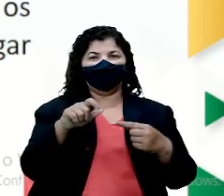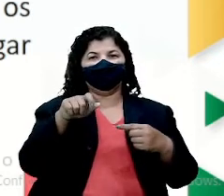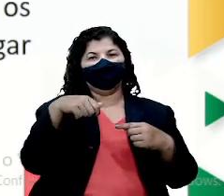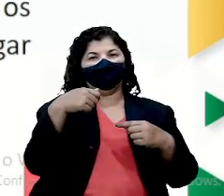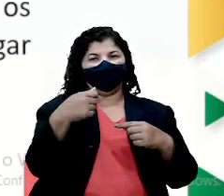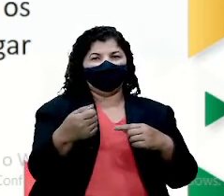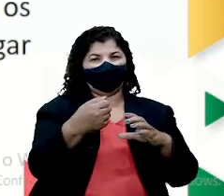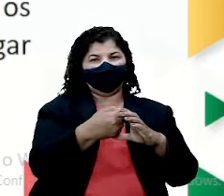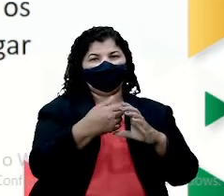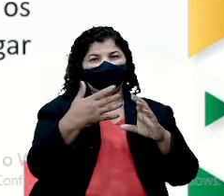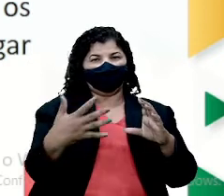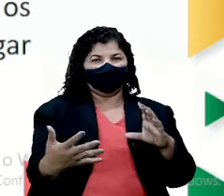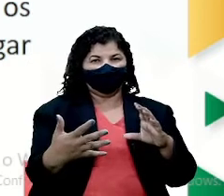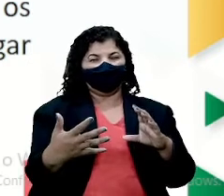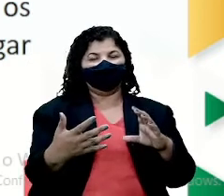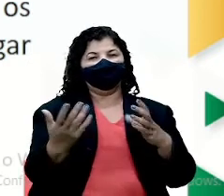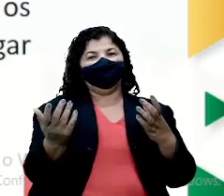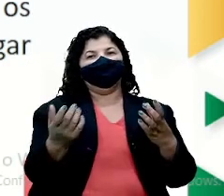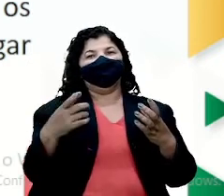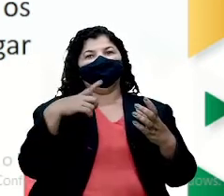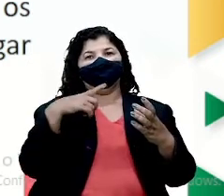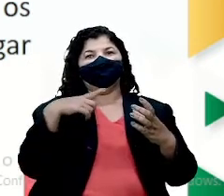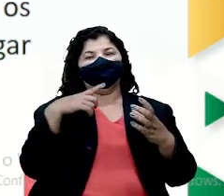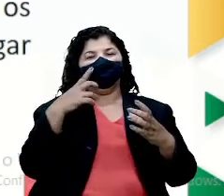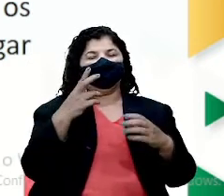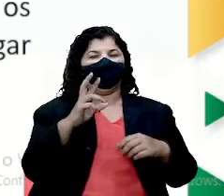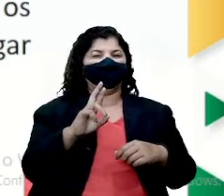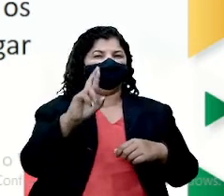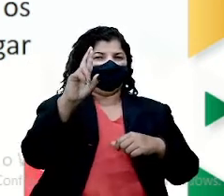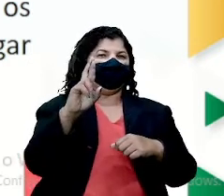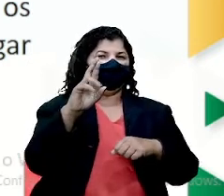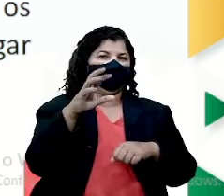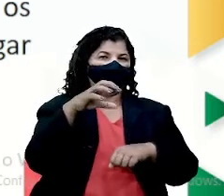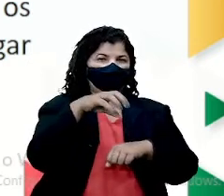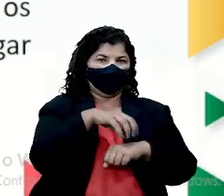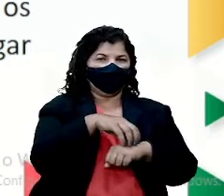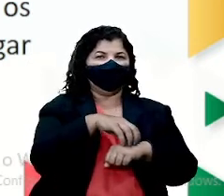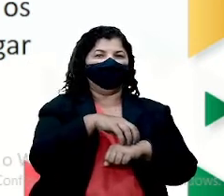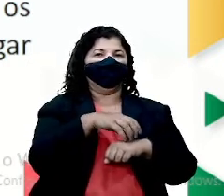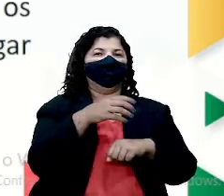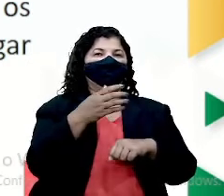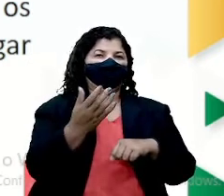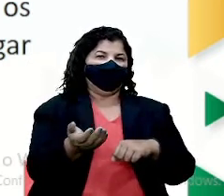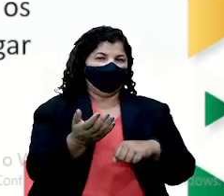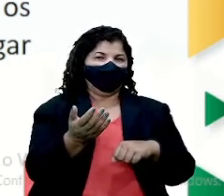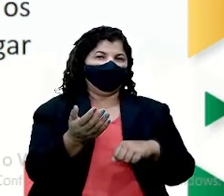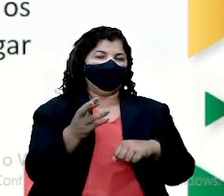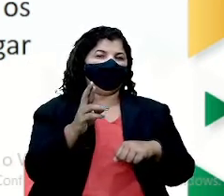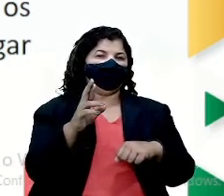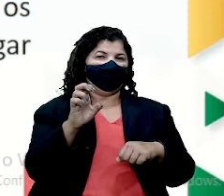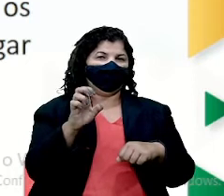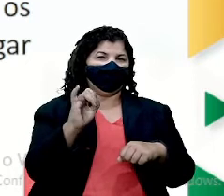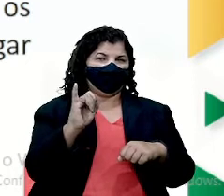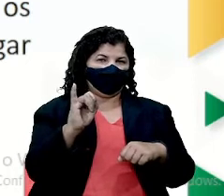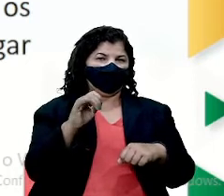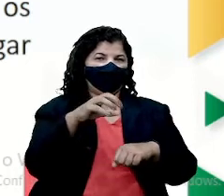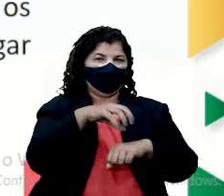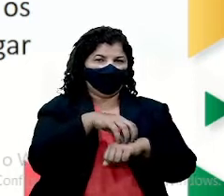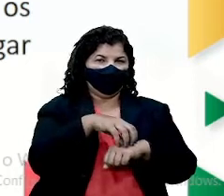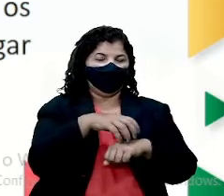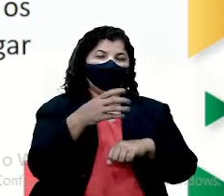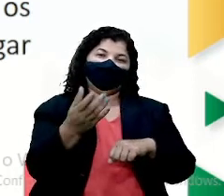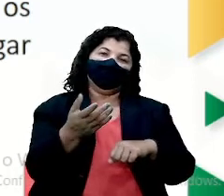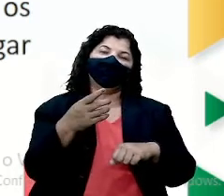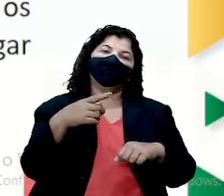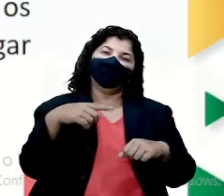caracterizado por uma grande concentração de poder. Concentração de poder nas mãos de quem? Do rei, né? Nas